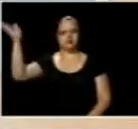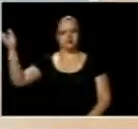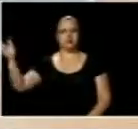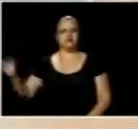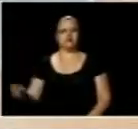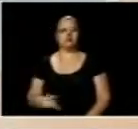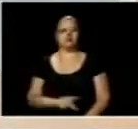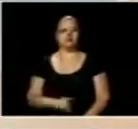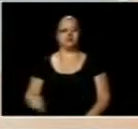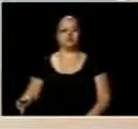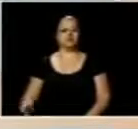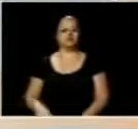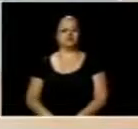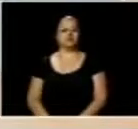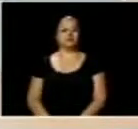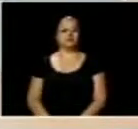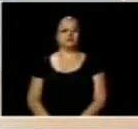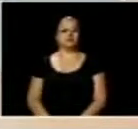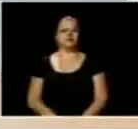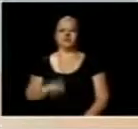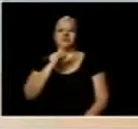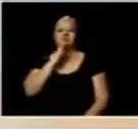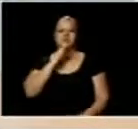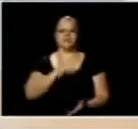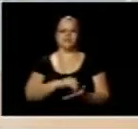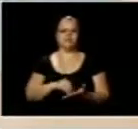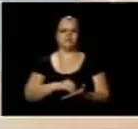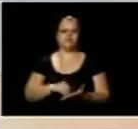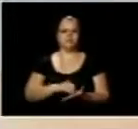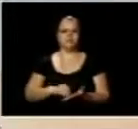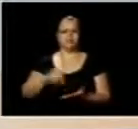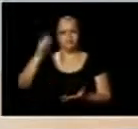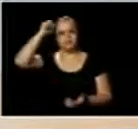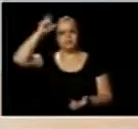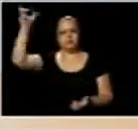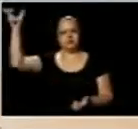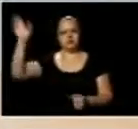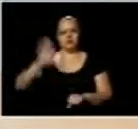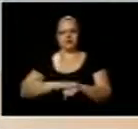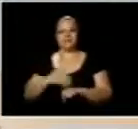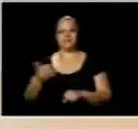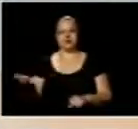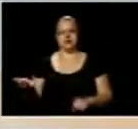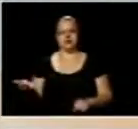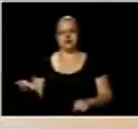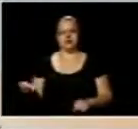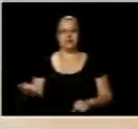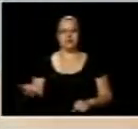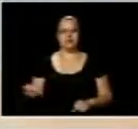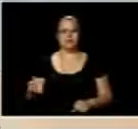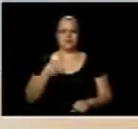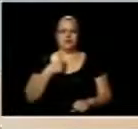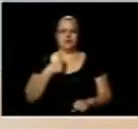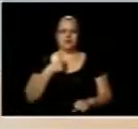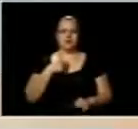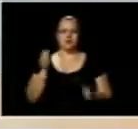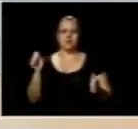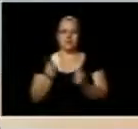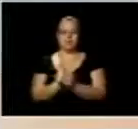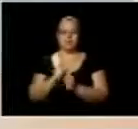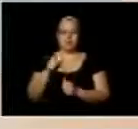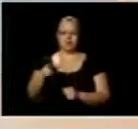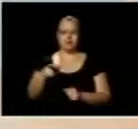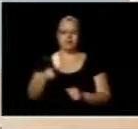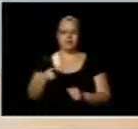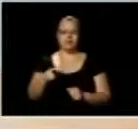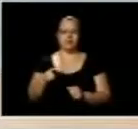essa secretária de cultura não a conheço, vai ser convocada, mas se eu fosse você, pediria para sair, nem assumiria, até porque nós